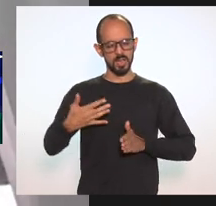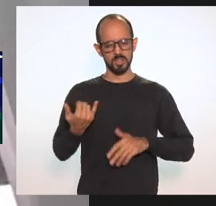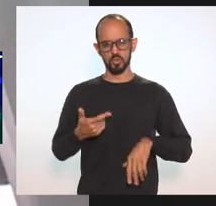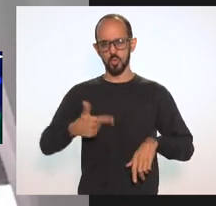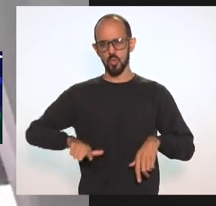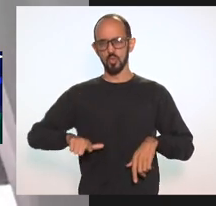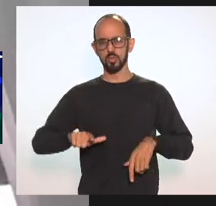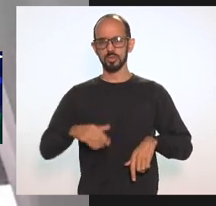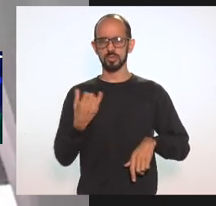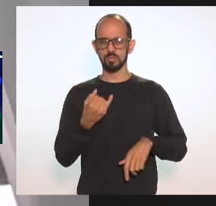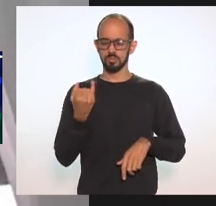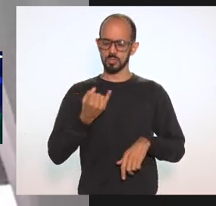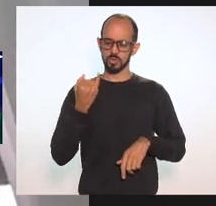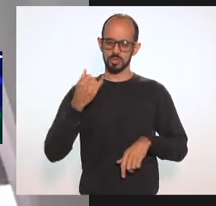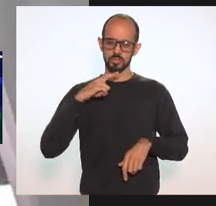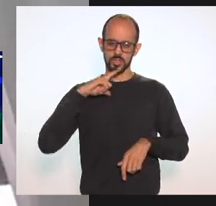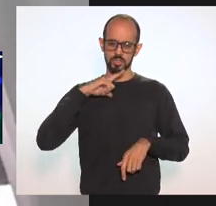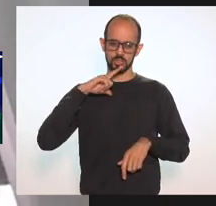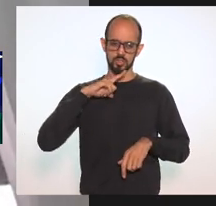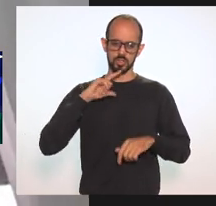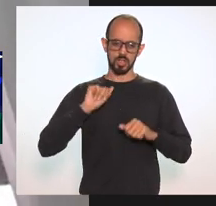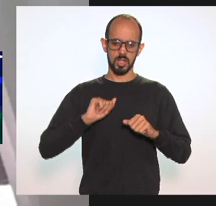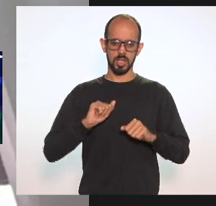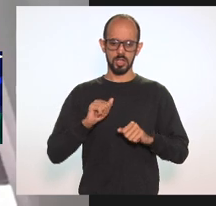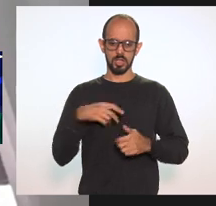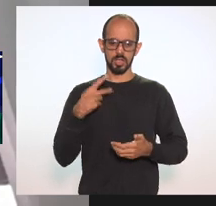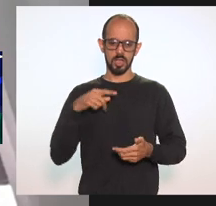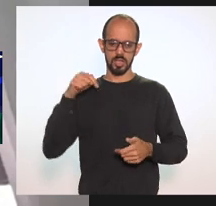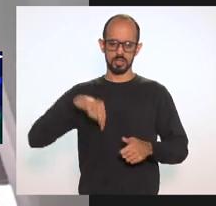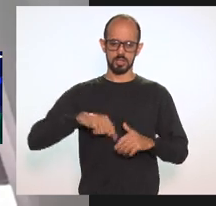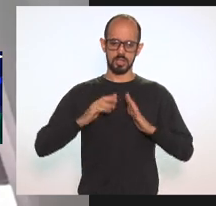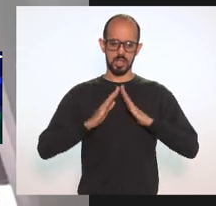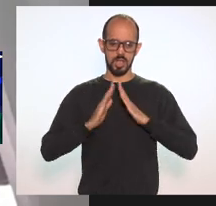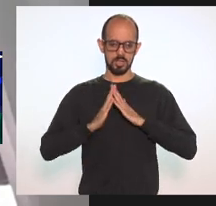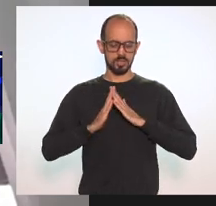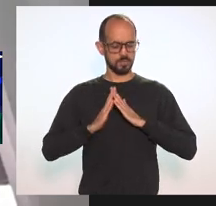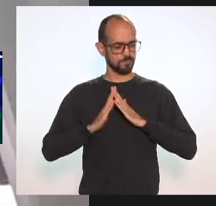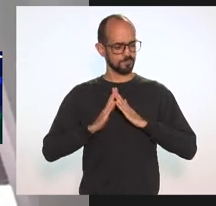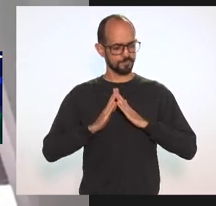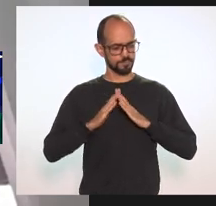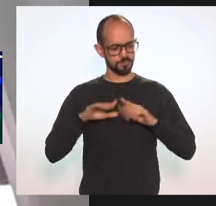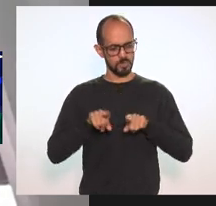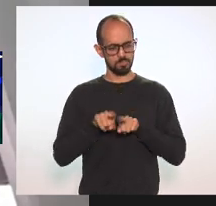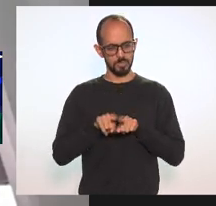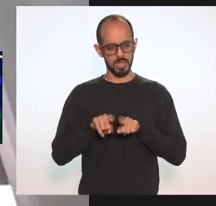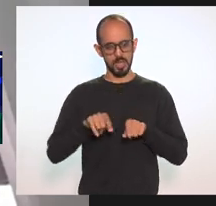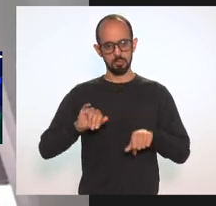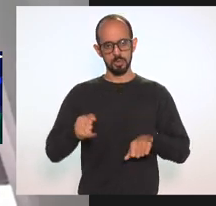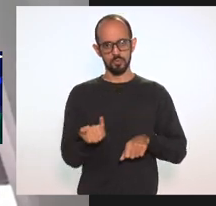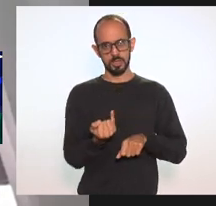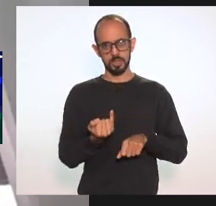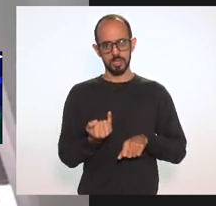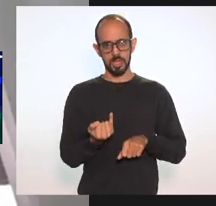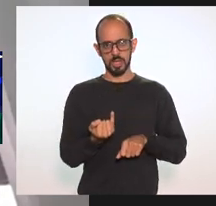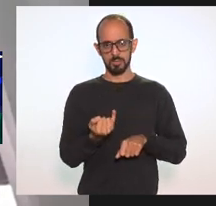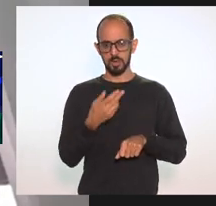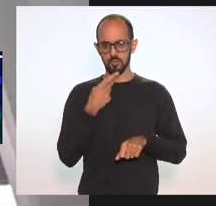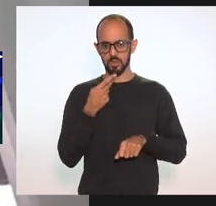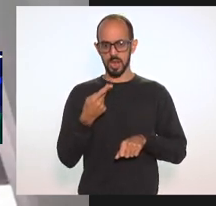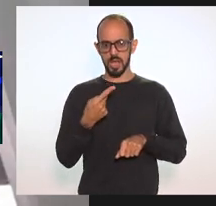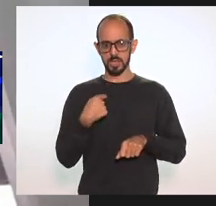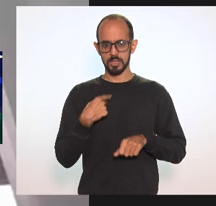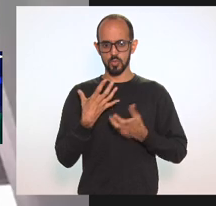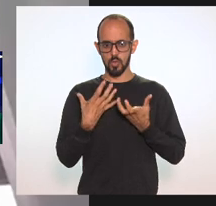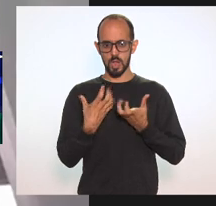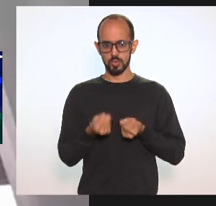importantes que a gente tem presenciado aqui na casa e aproveitar também para dizer que eu entrei né